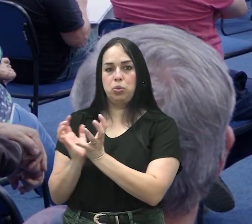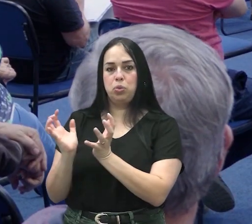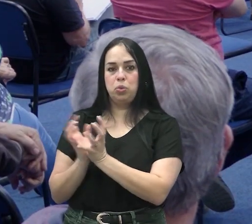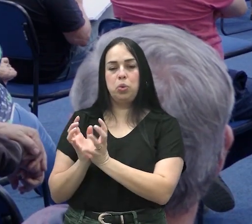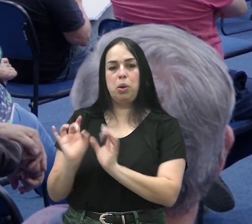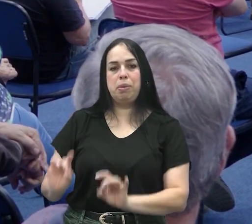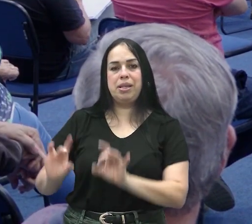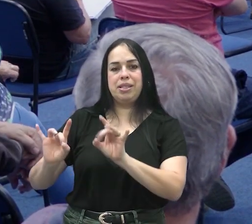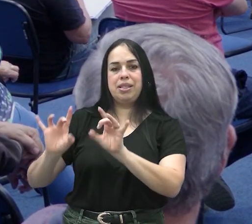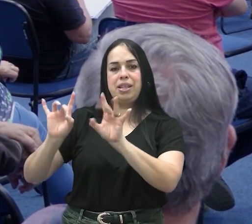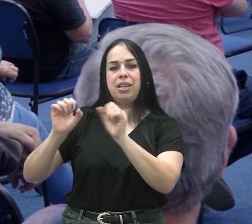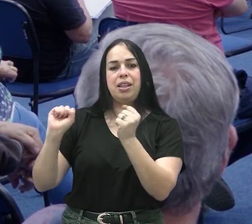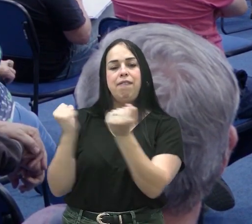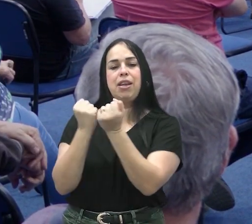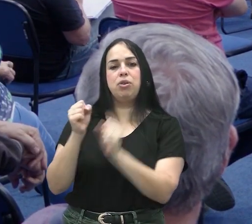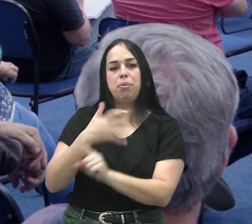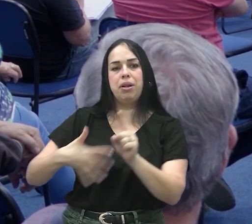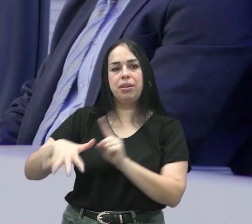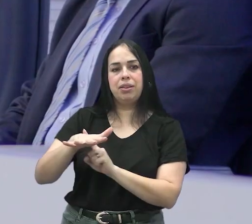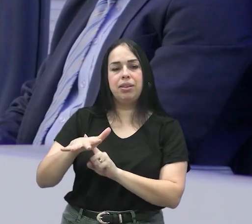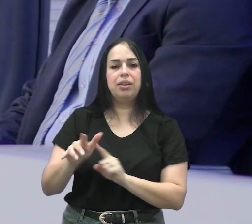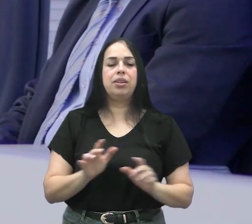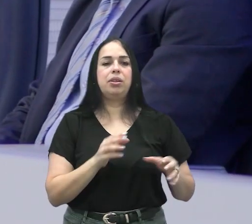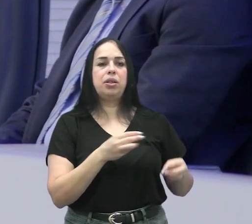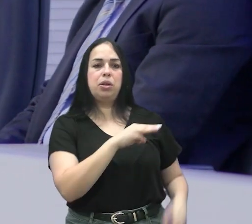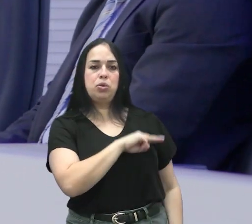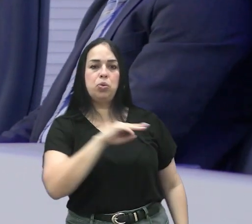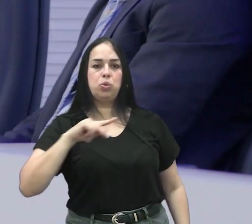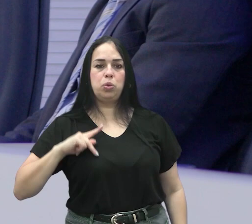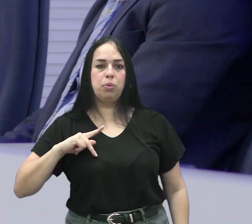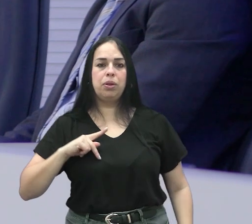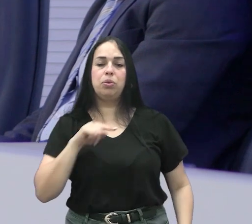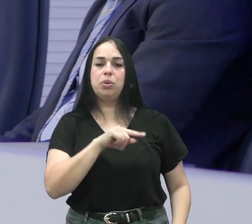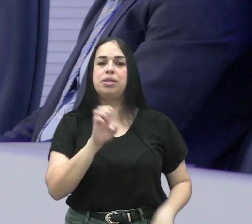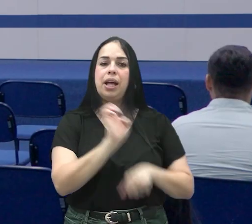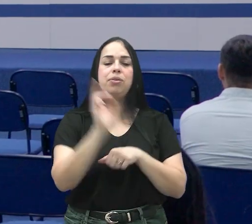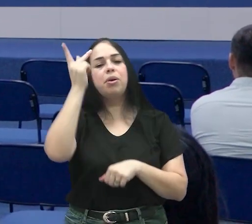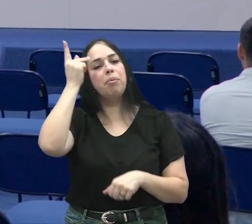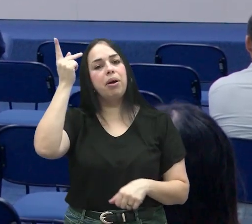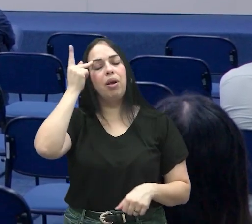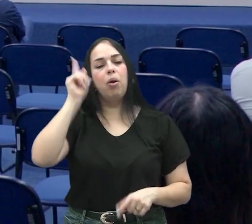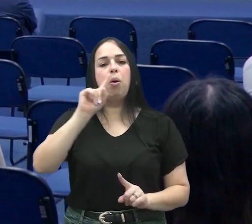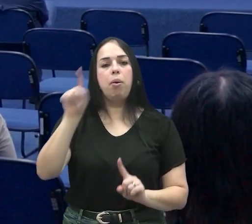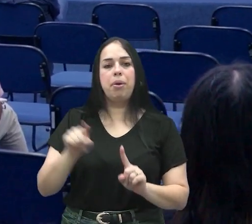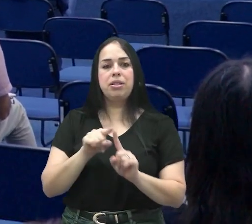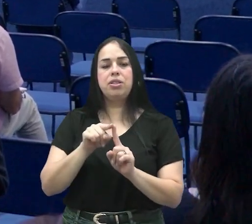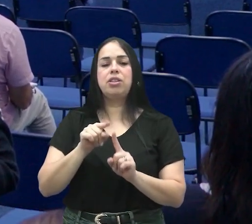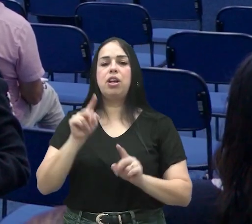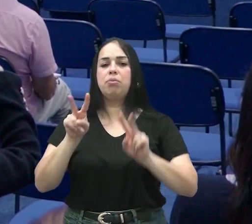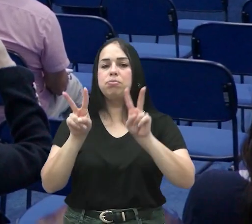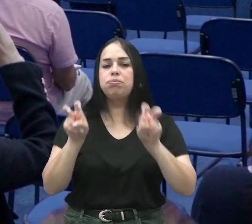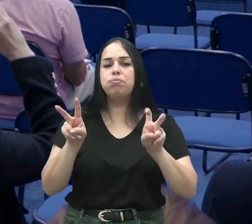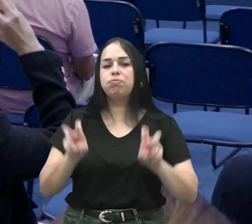de Atuação Especial de Defesa do Meio Ambiente, e coordenada pelo Ministério Público de São Paulo. O objetivo do encontro foi